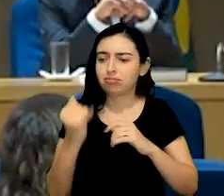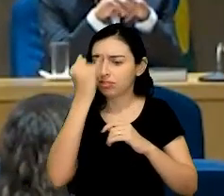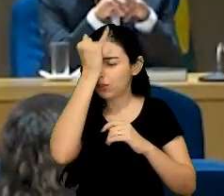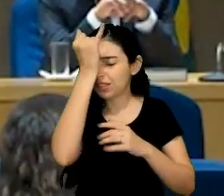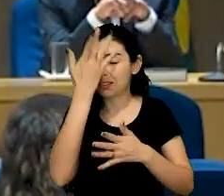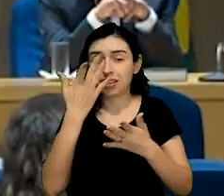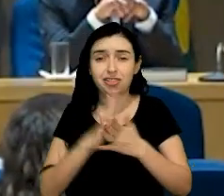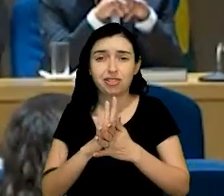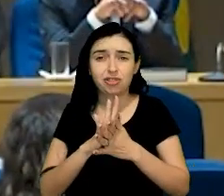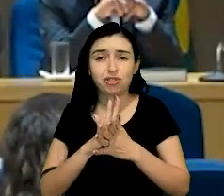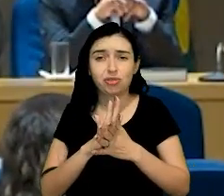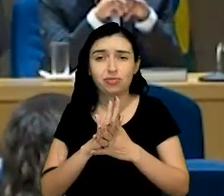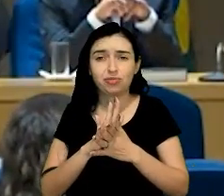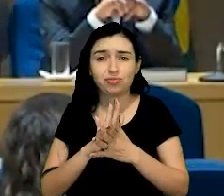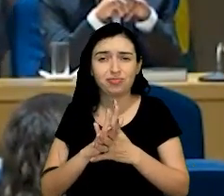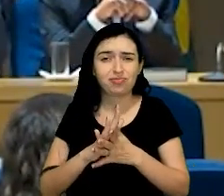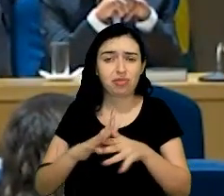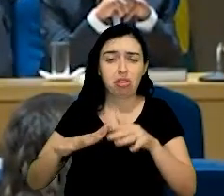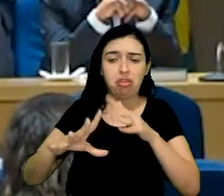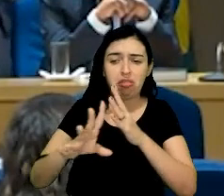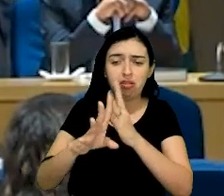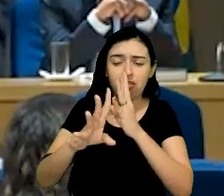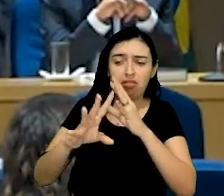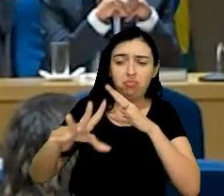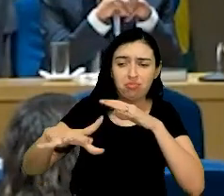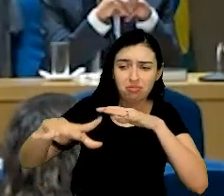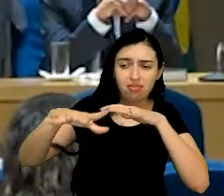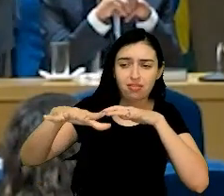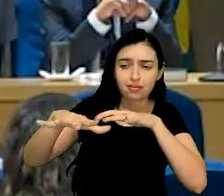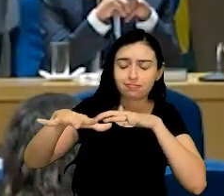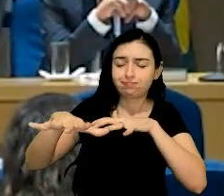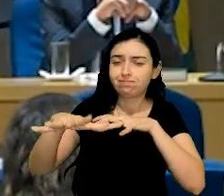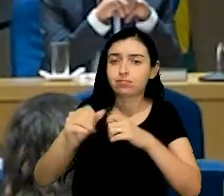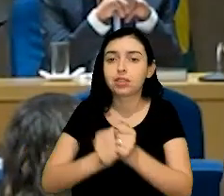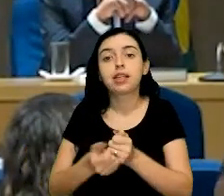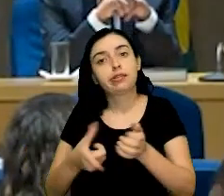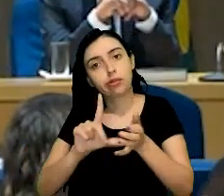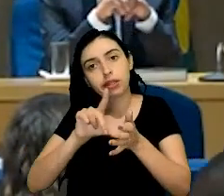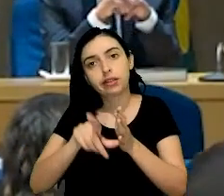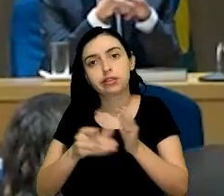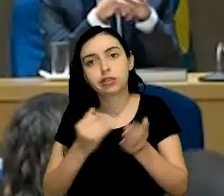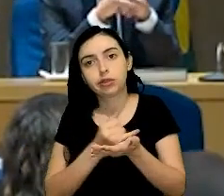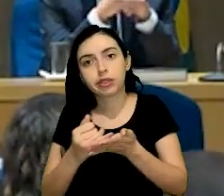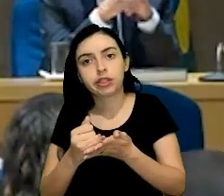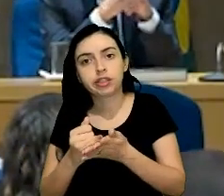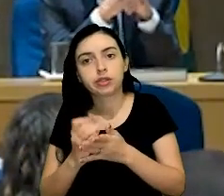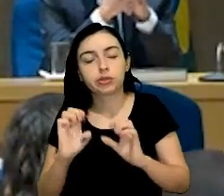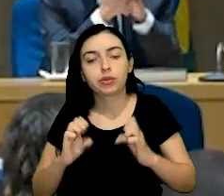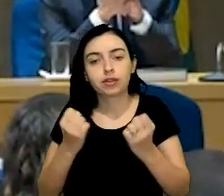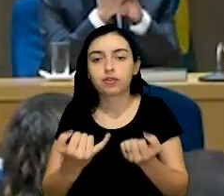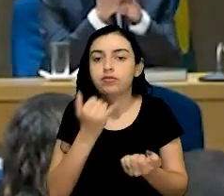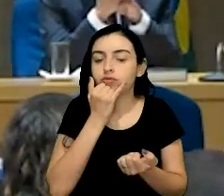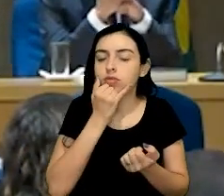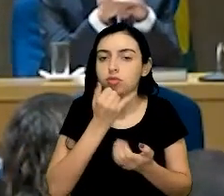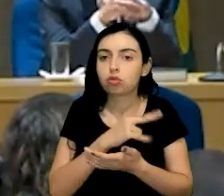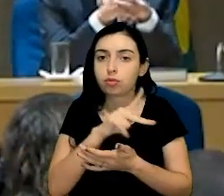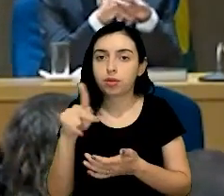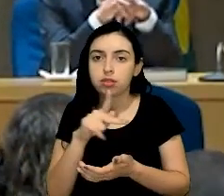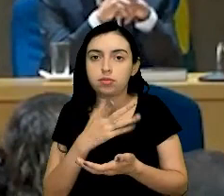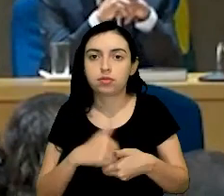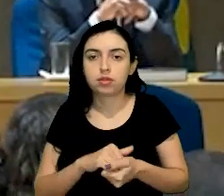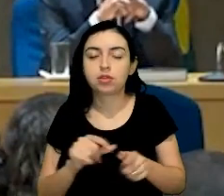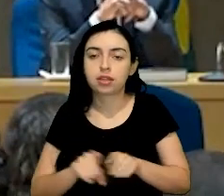caos. Aí, motivo pelo qual acabei atrasando o início desse evento. Me desculpe com as professoras e com o público aqui